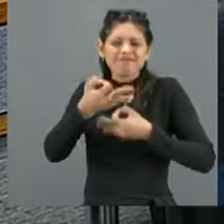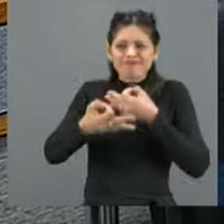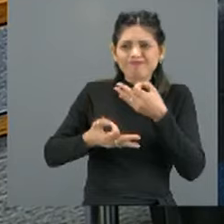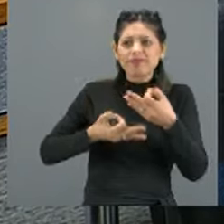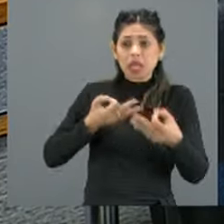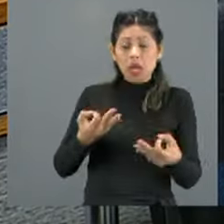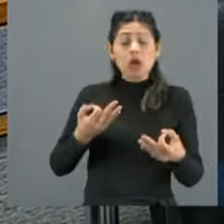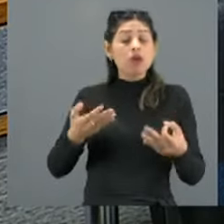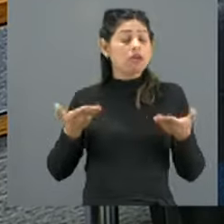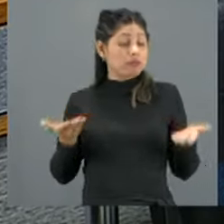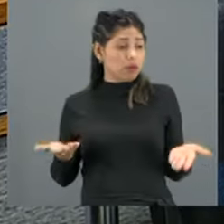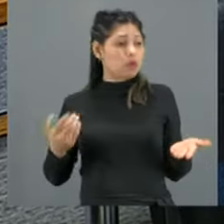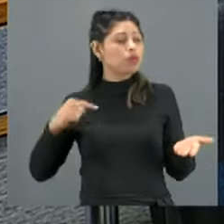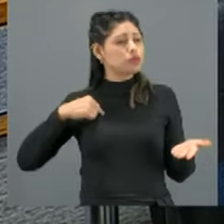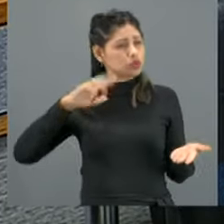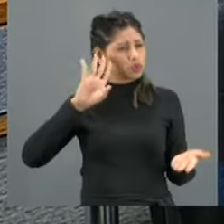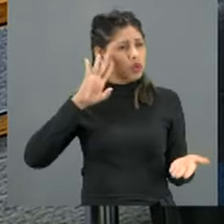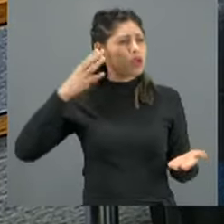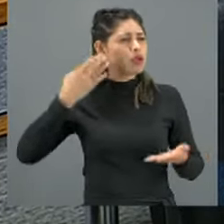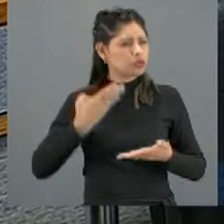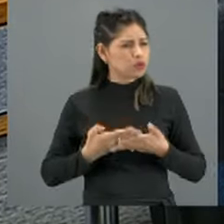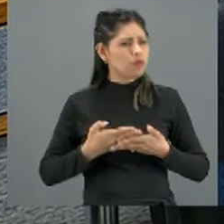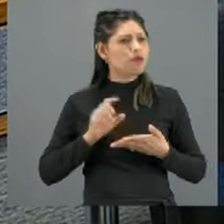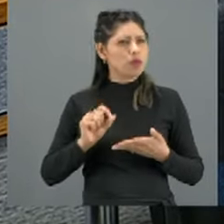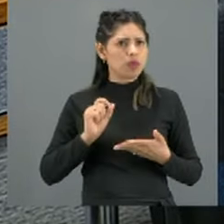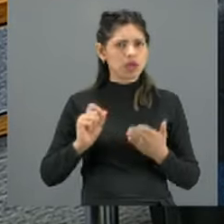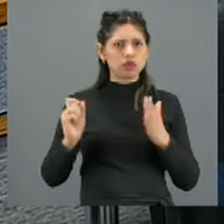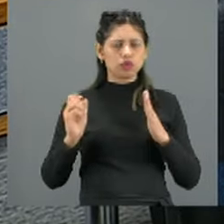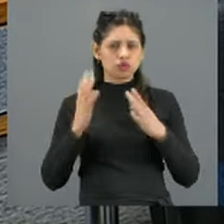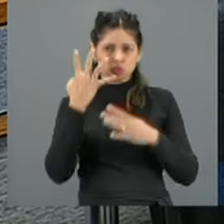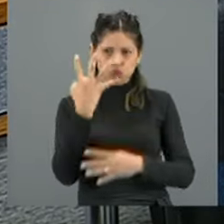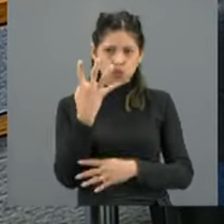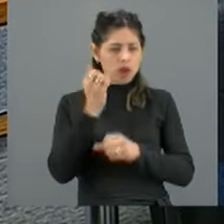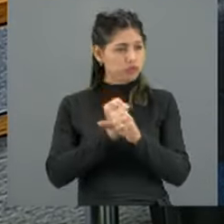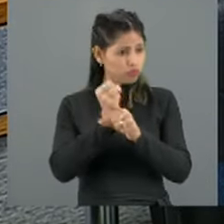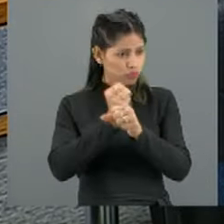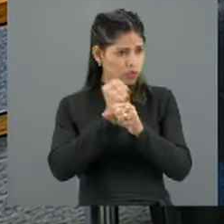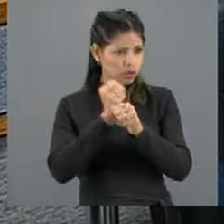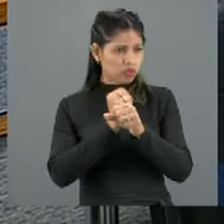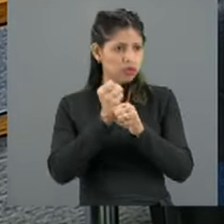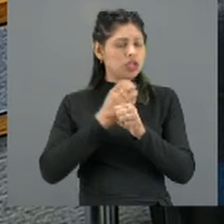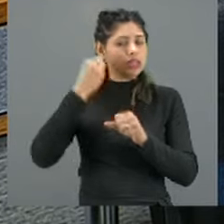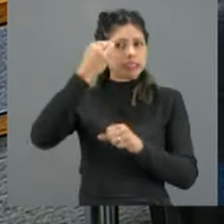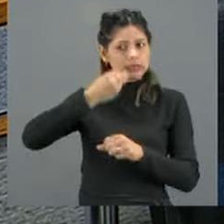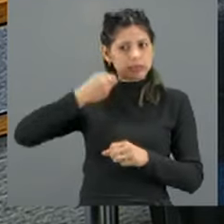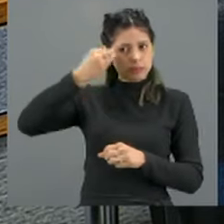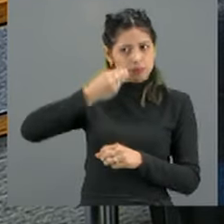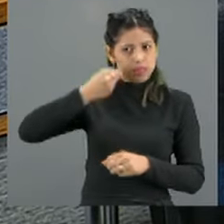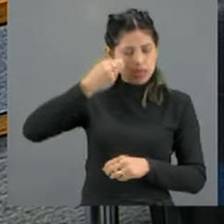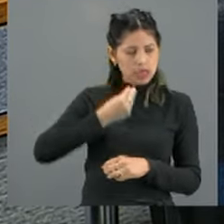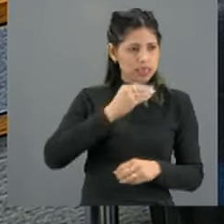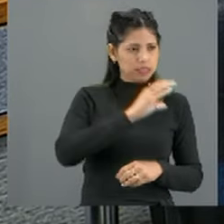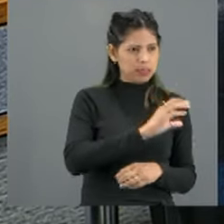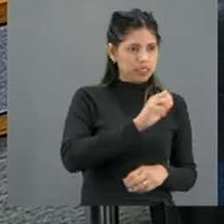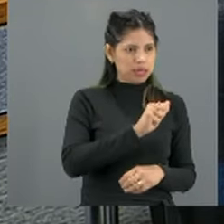a conclusão, nesses 4 anos que eu passei à frente da Casa Civil e com a responsabilidade de ter o contato